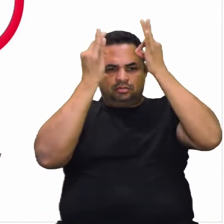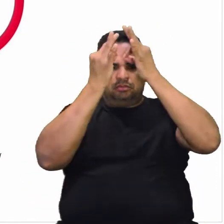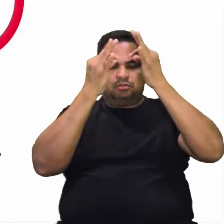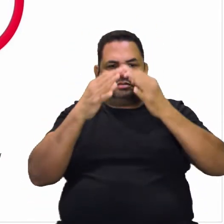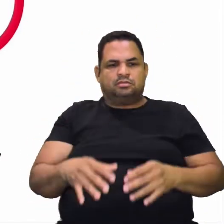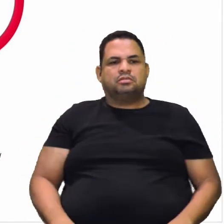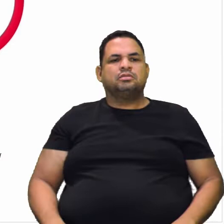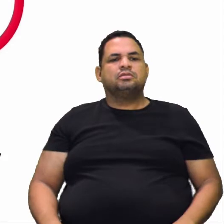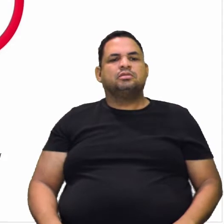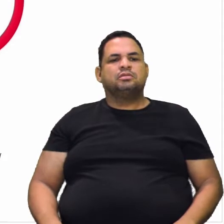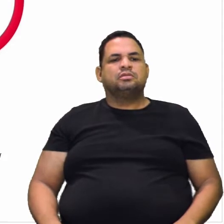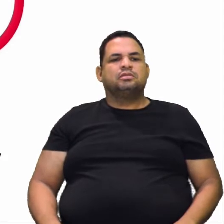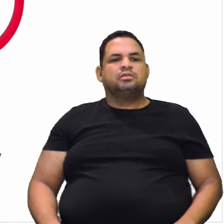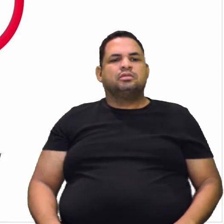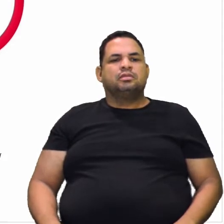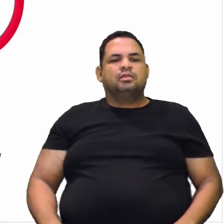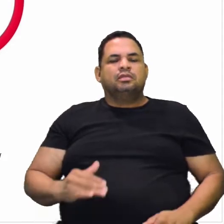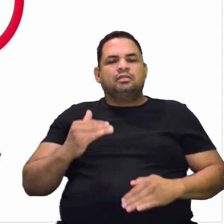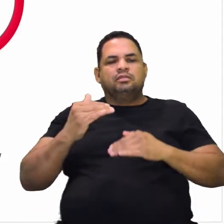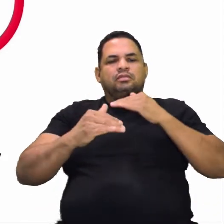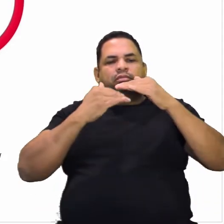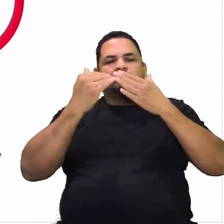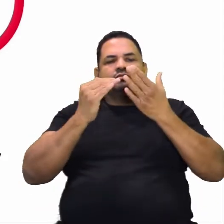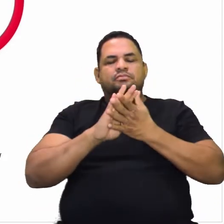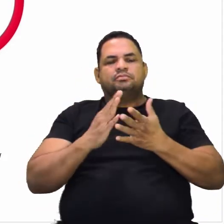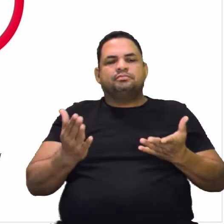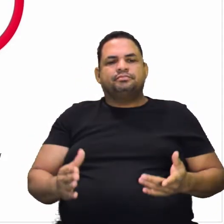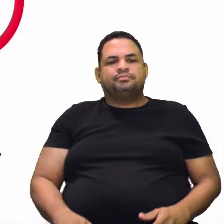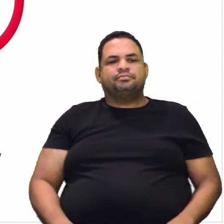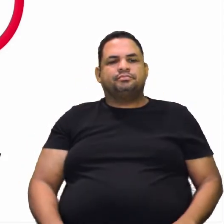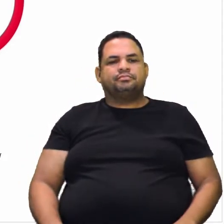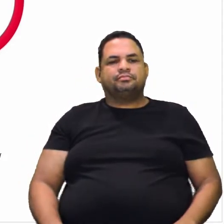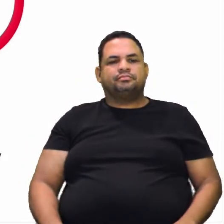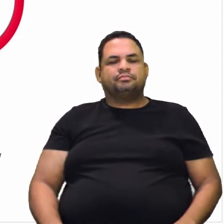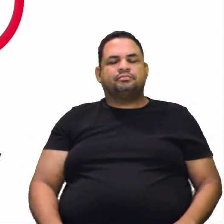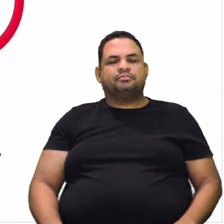A língua que vai ser desenvolvida na Grécia. A